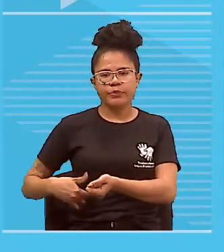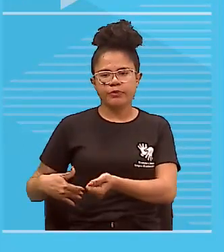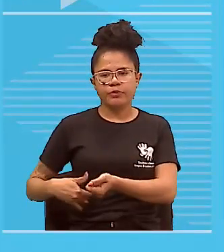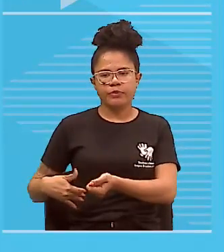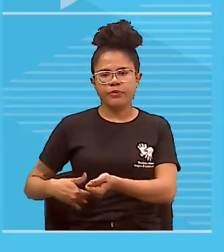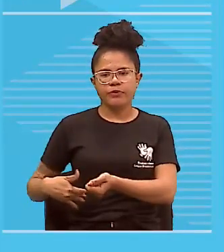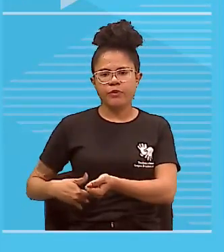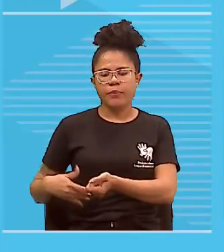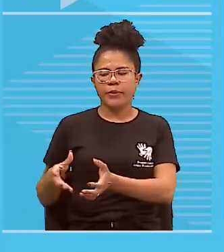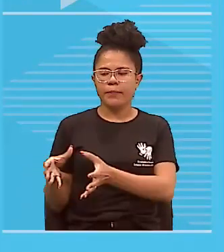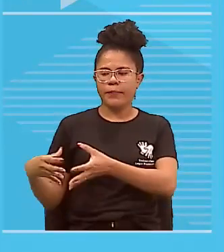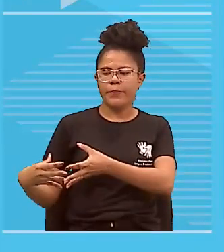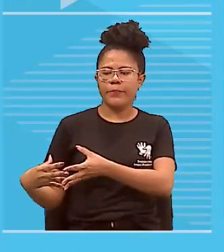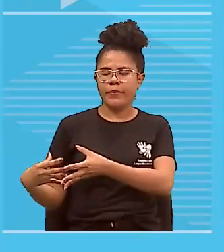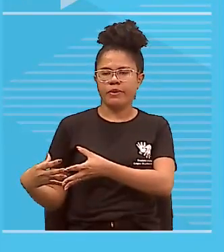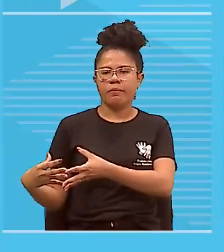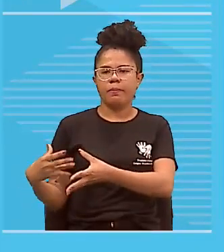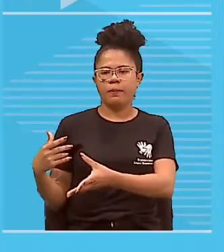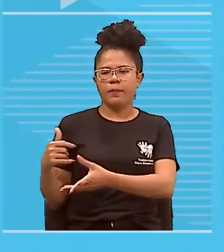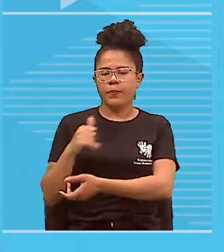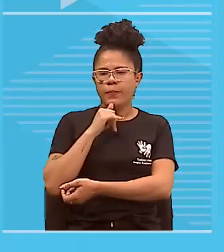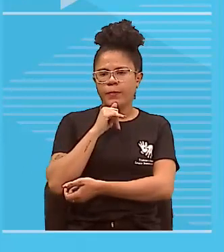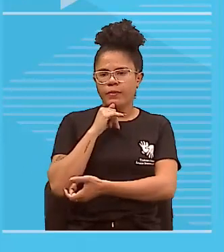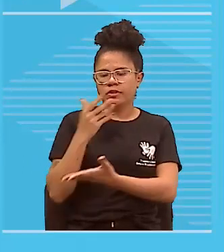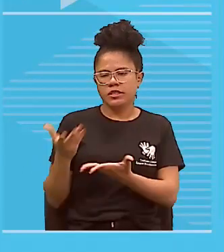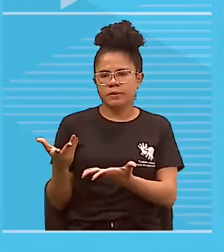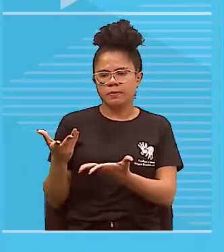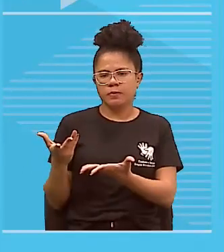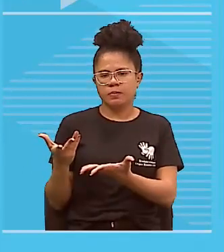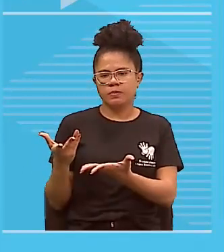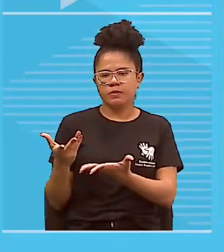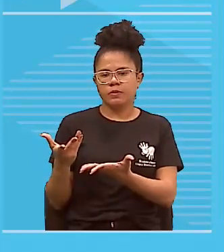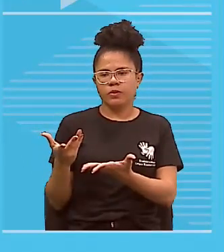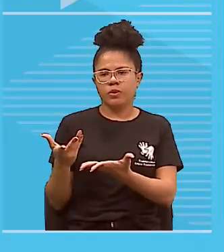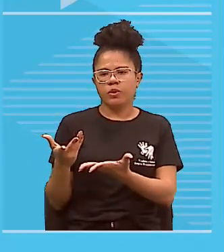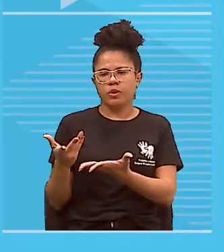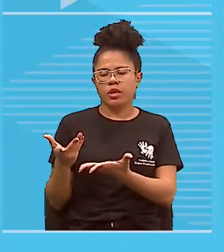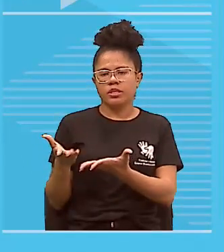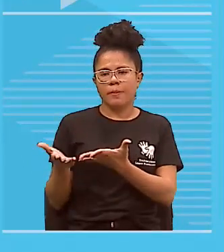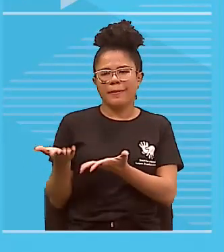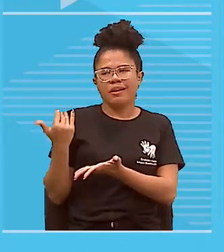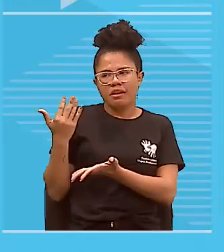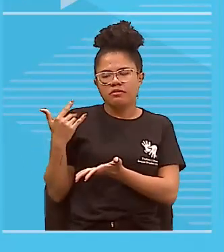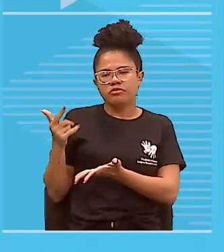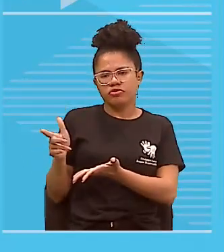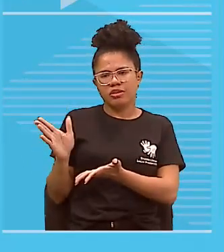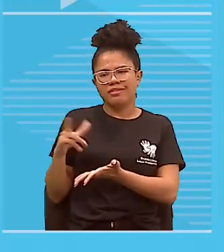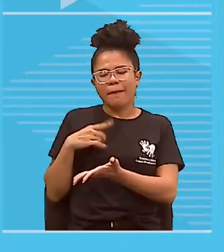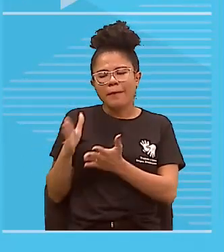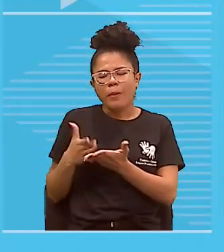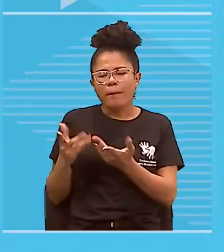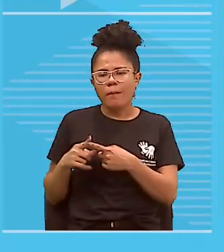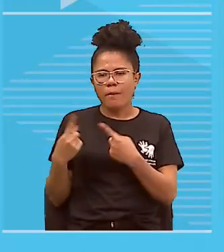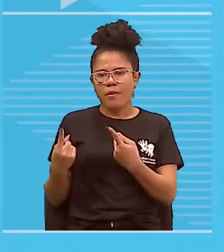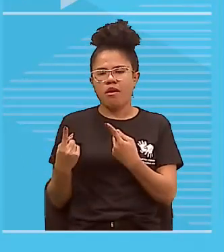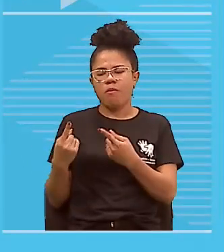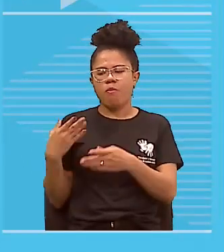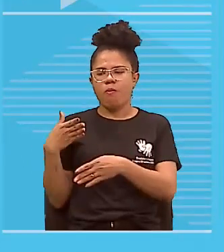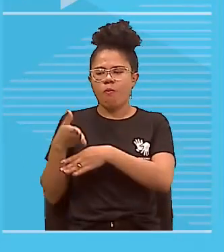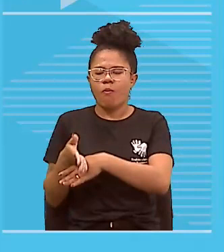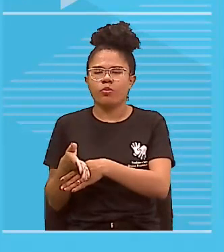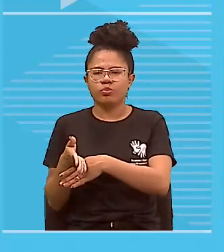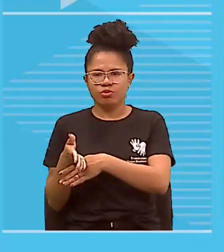fome, né? Antes mesmo da pandemia, ele já estava nesse caminho e a pandemia piorou o negócio, né? Mais notícias o quê, professora? Sobre